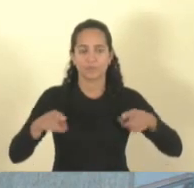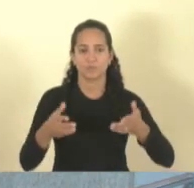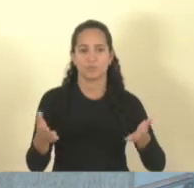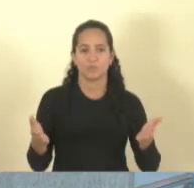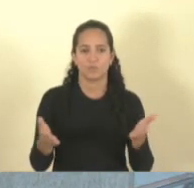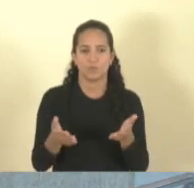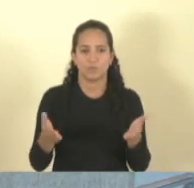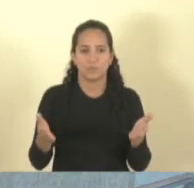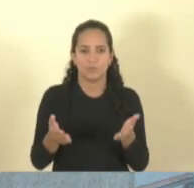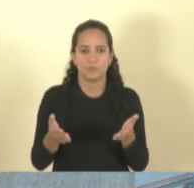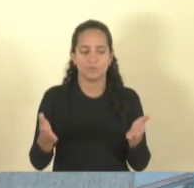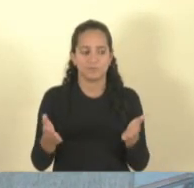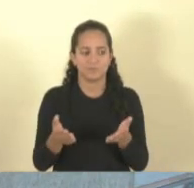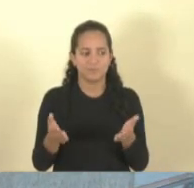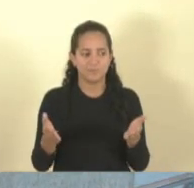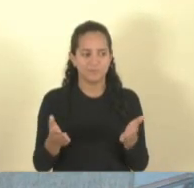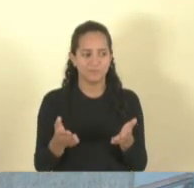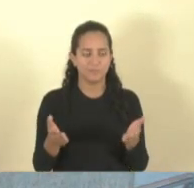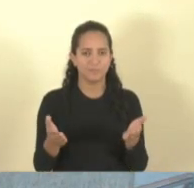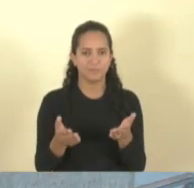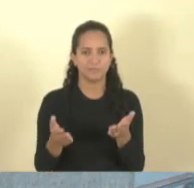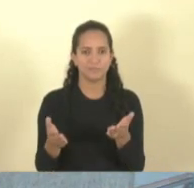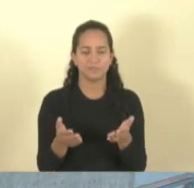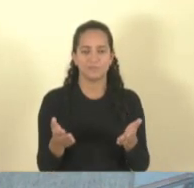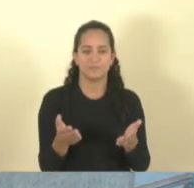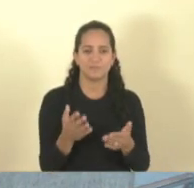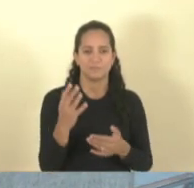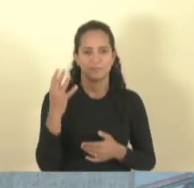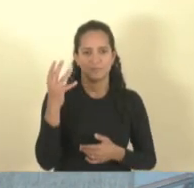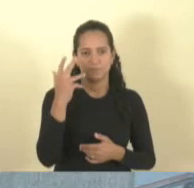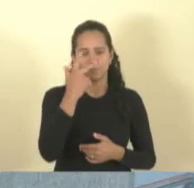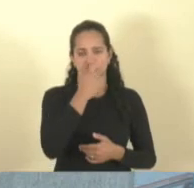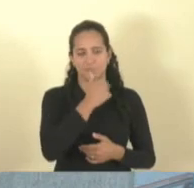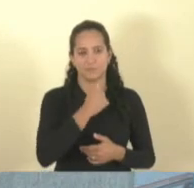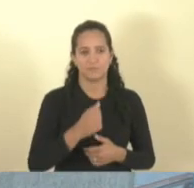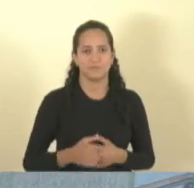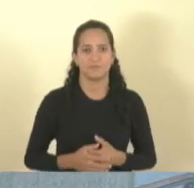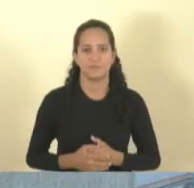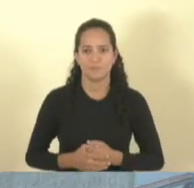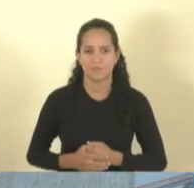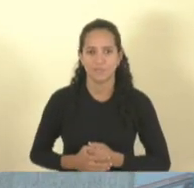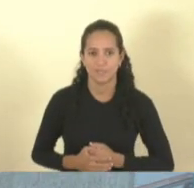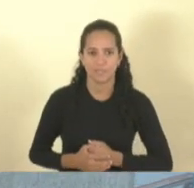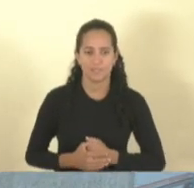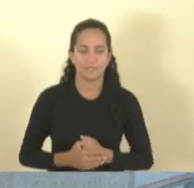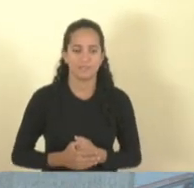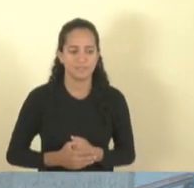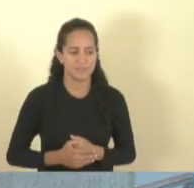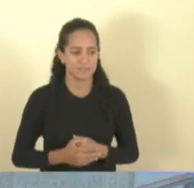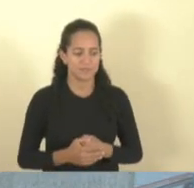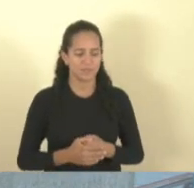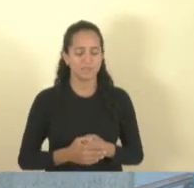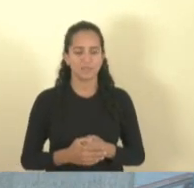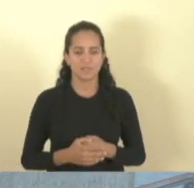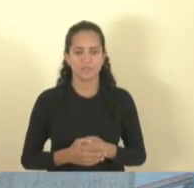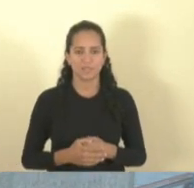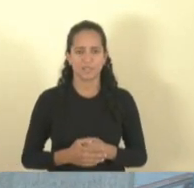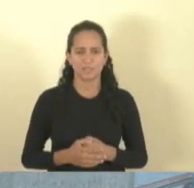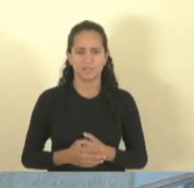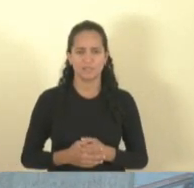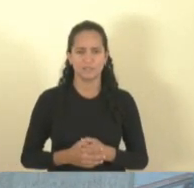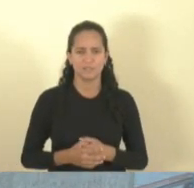ser Con te partirò, de André Bocelli, uma música muito bonita. E vamos lá. Aumenta um pouquinho o som.